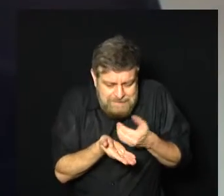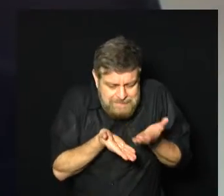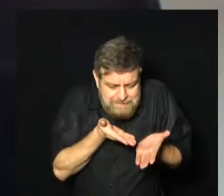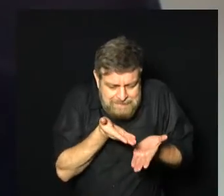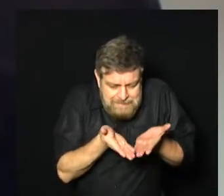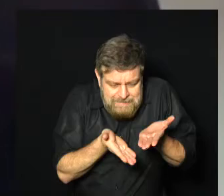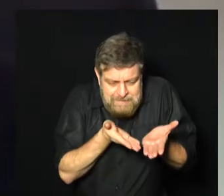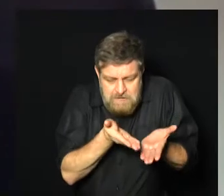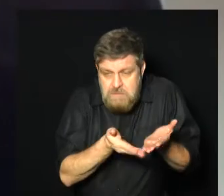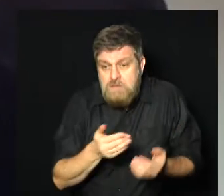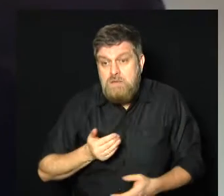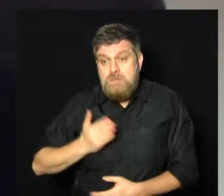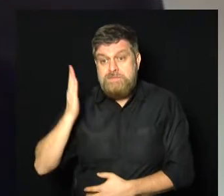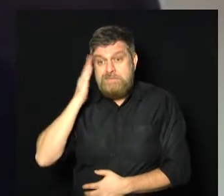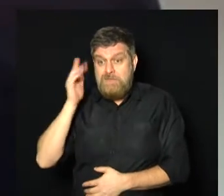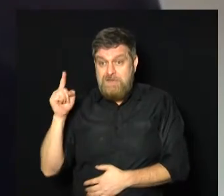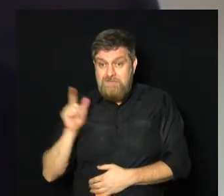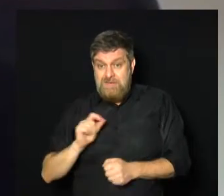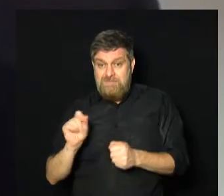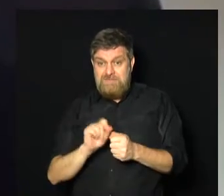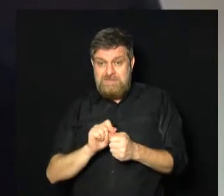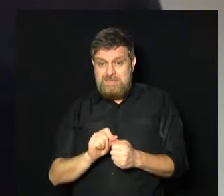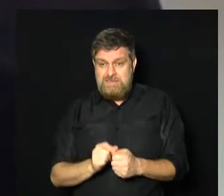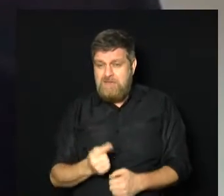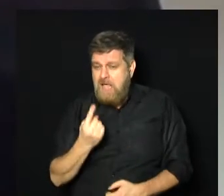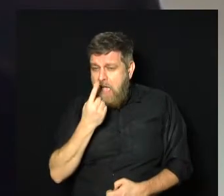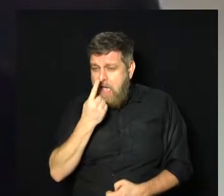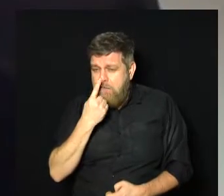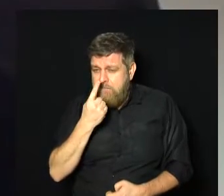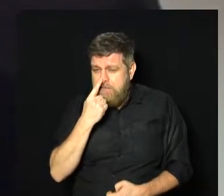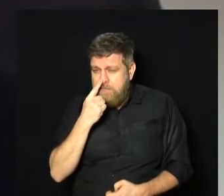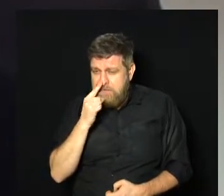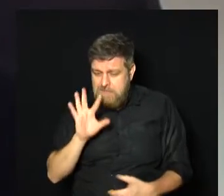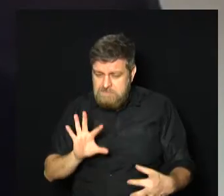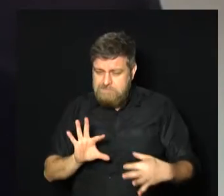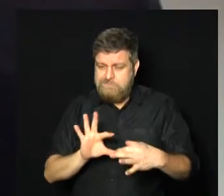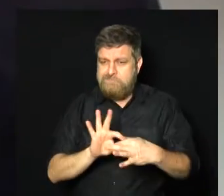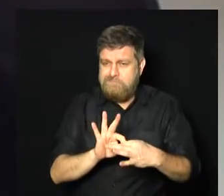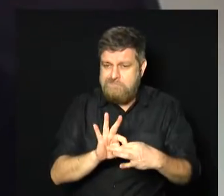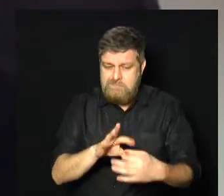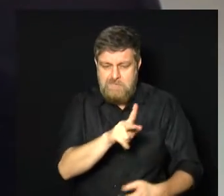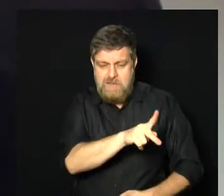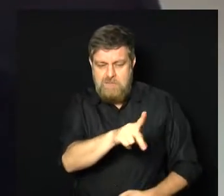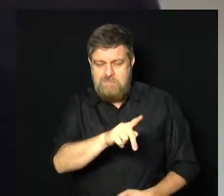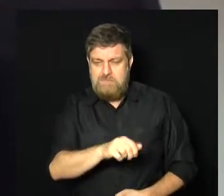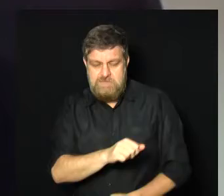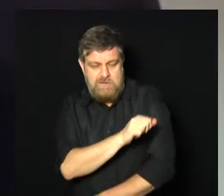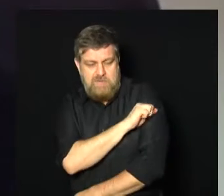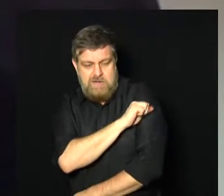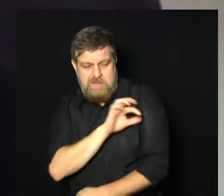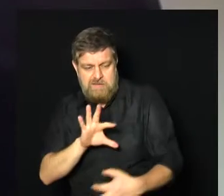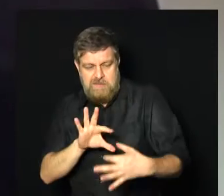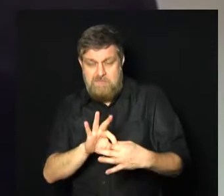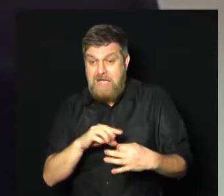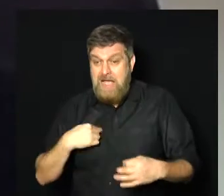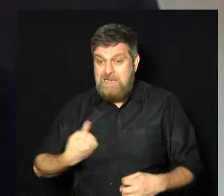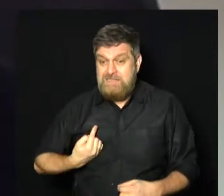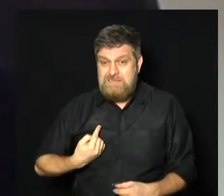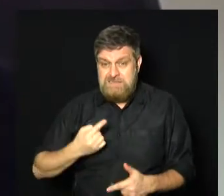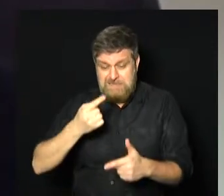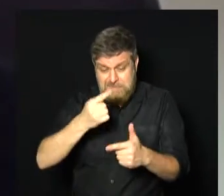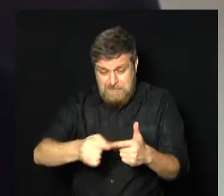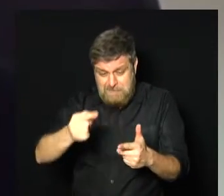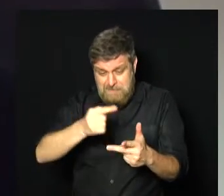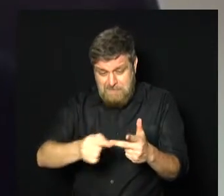sabe que vai ter que se reconstruir vínculos, vai ter que se colocar, digamos assim, a gente está no momento de mitigar